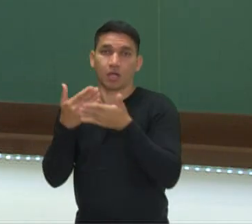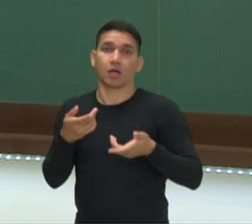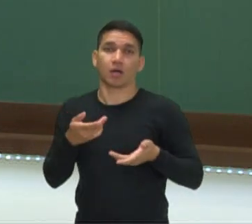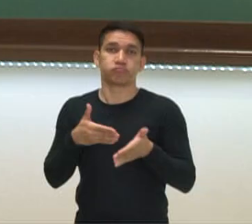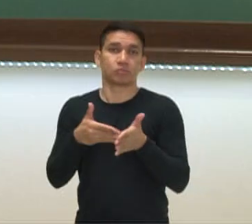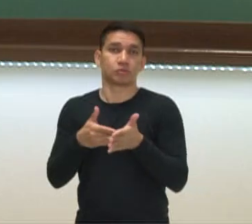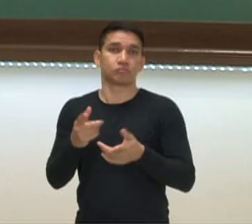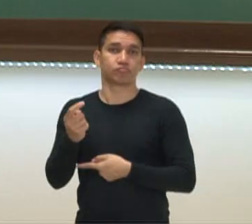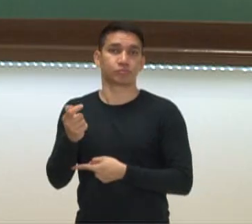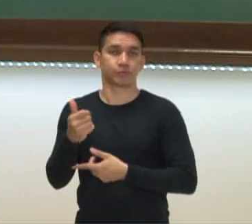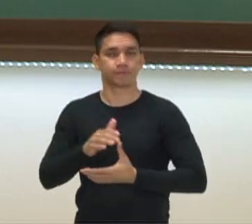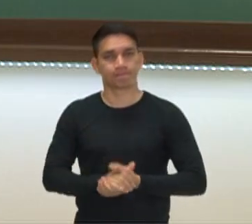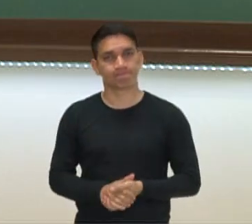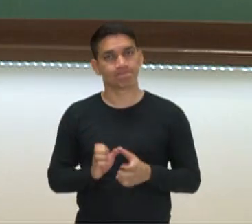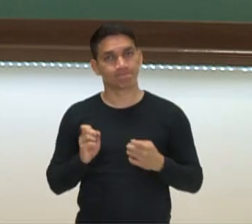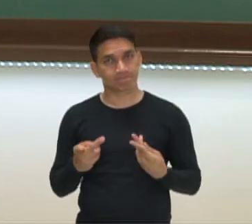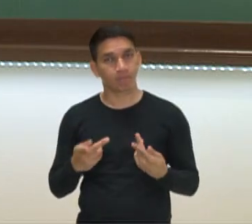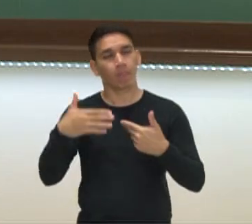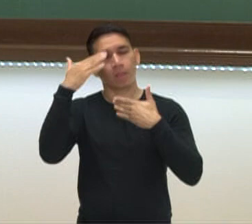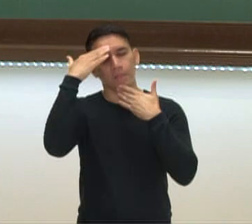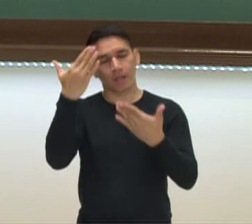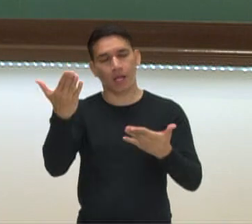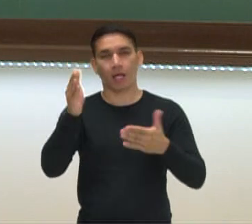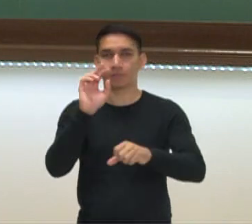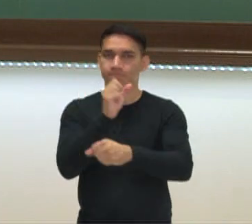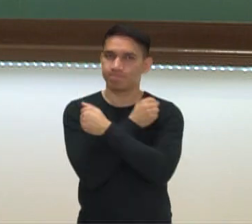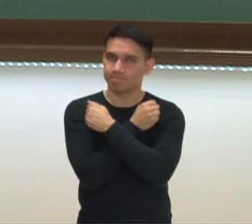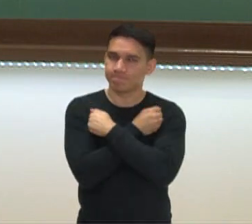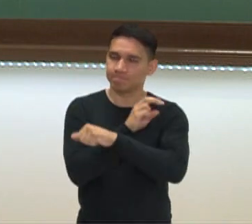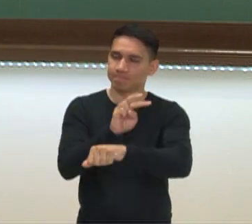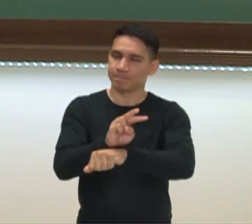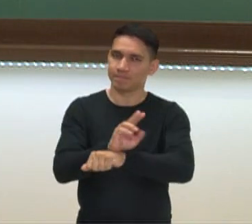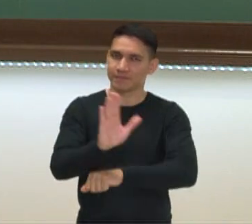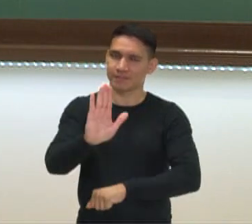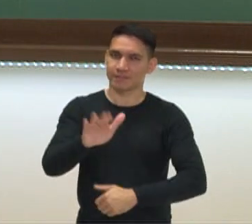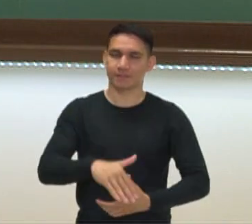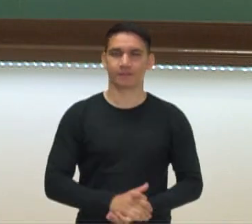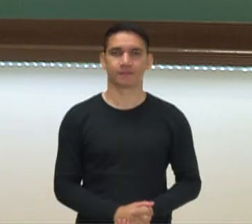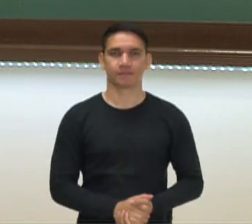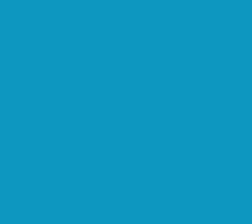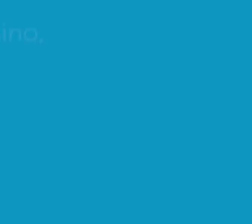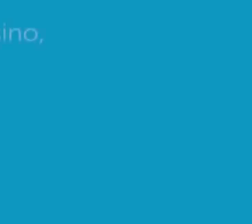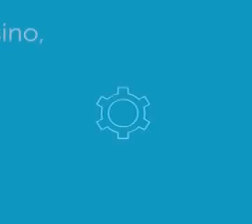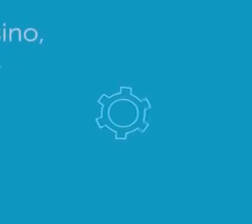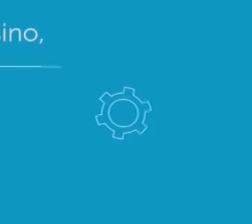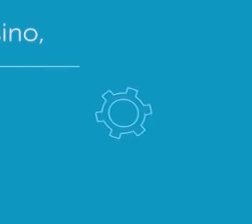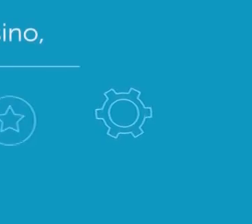Tá certo? Gente, obrigado, um abração, cuidem da saúde e até a próxima!